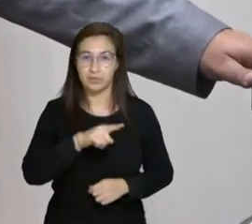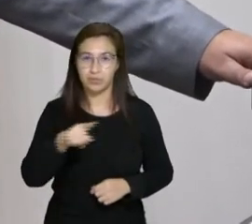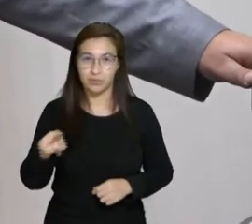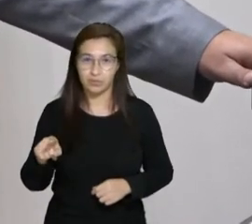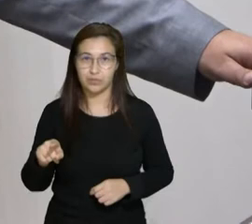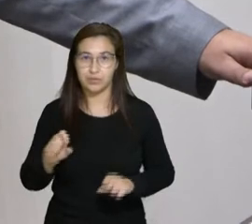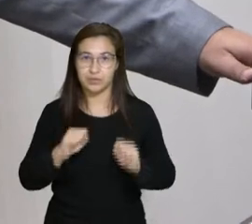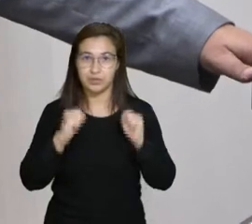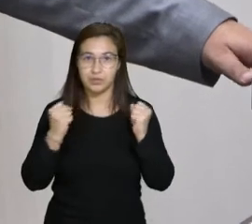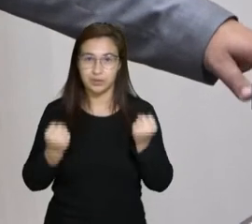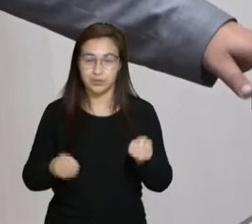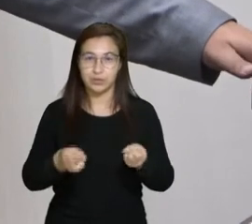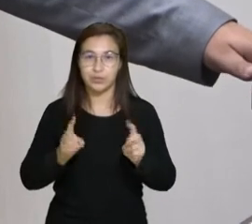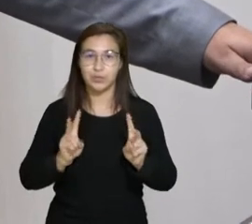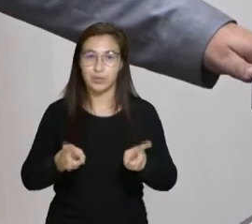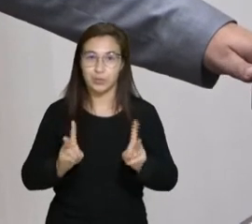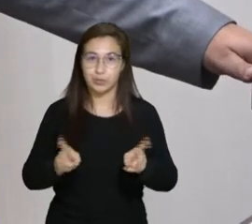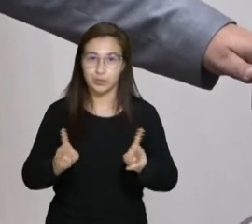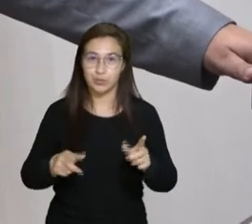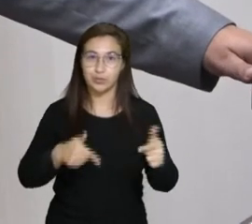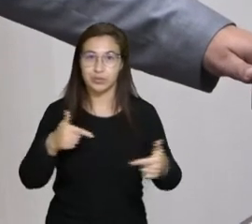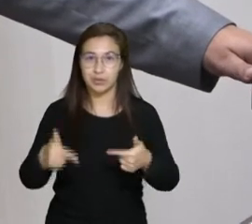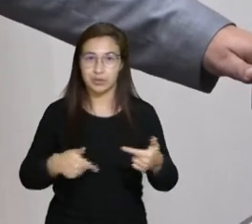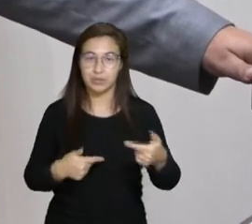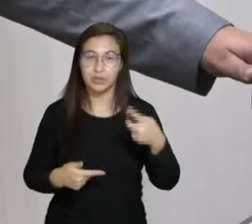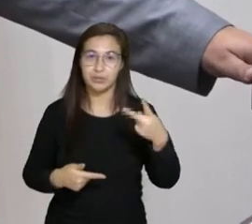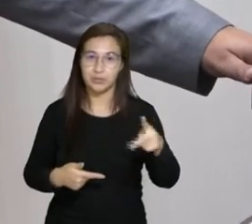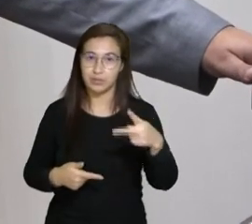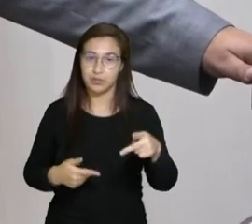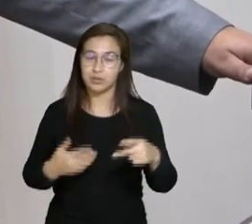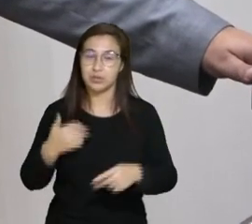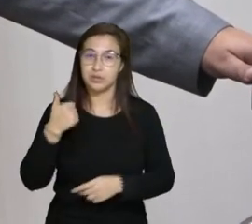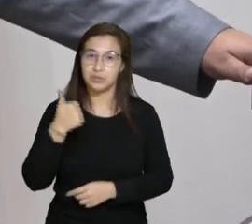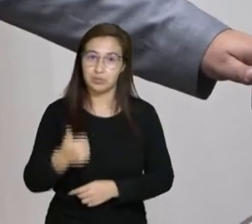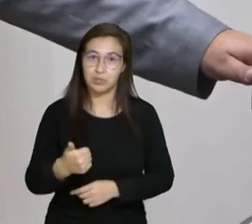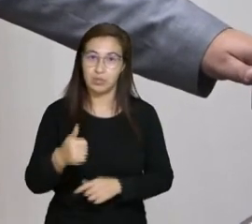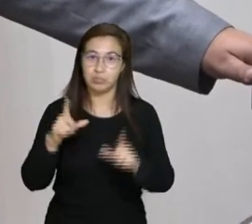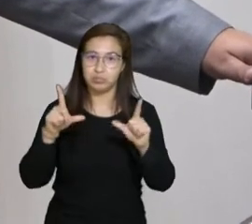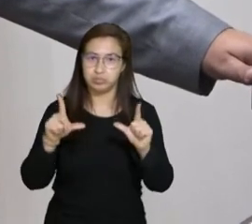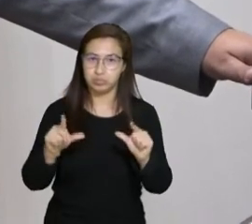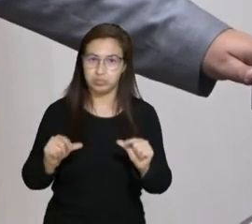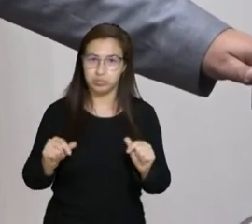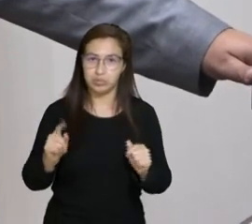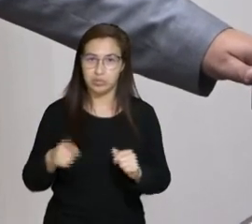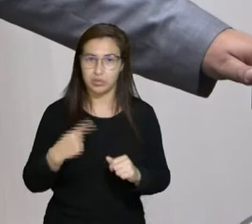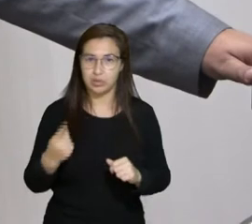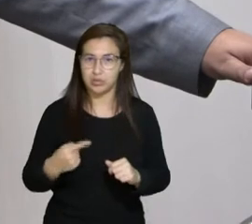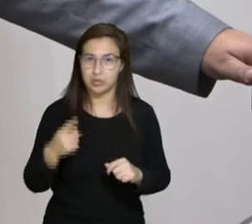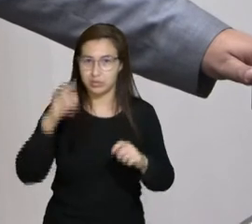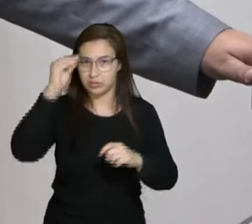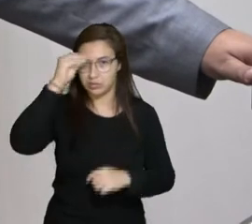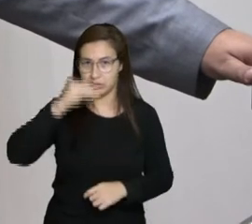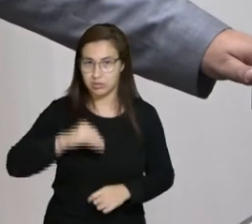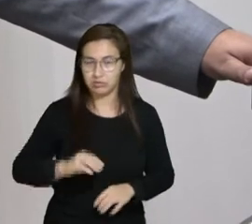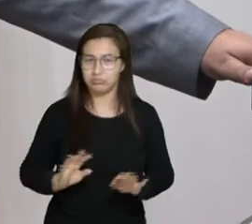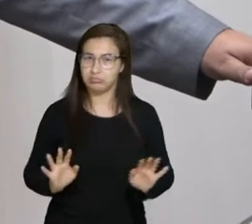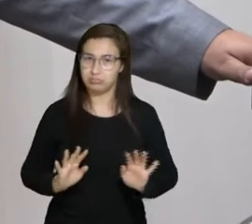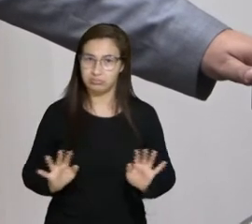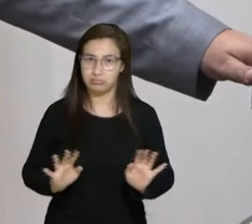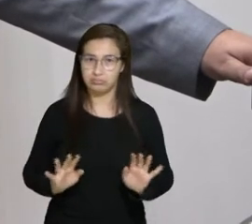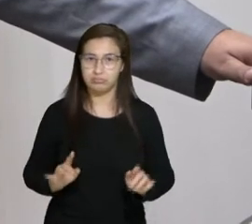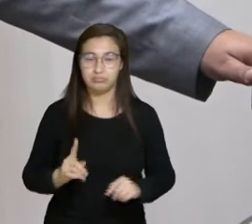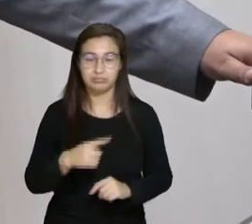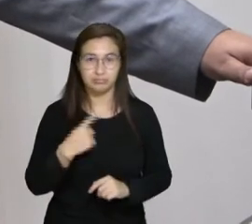e continue fazendo excelente trabalho estão fazendo não vamos baixar nossa bandeira um só minuto nós